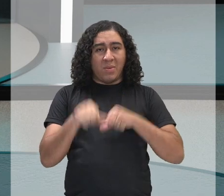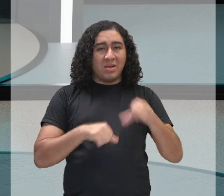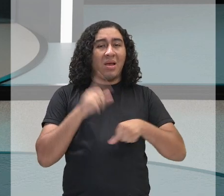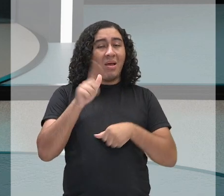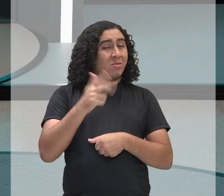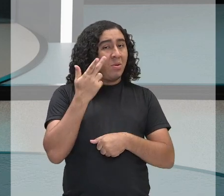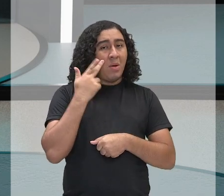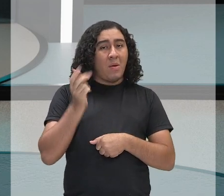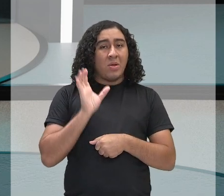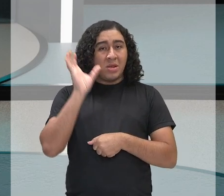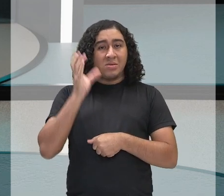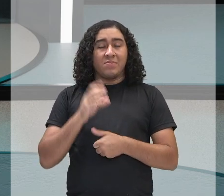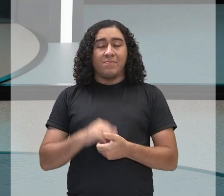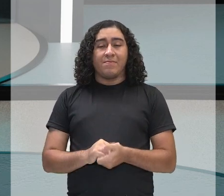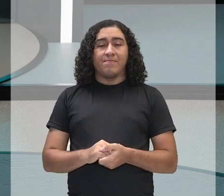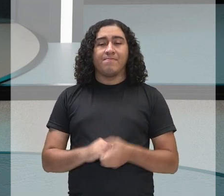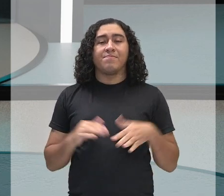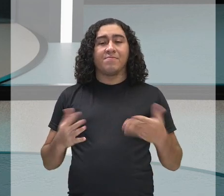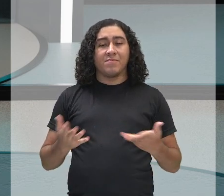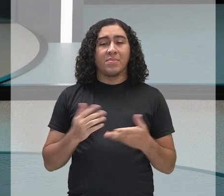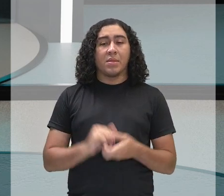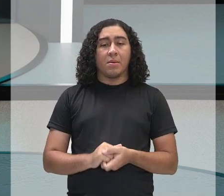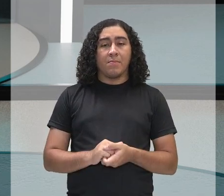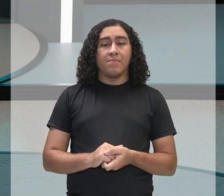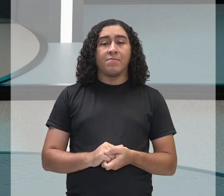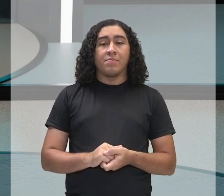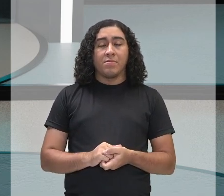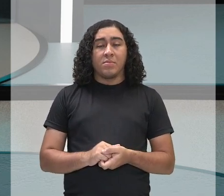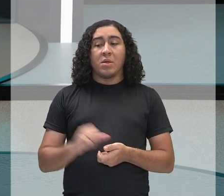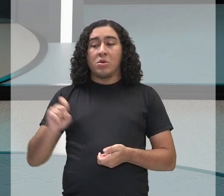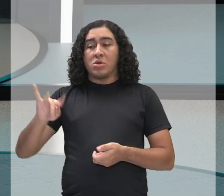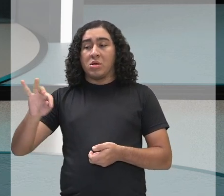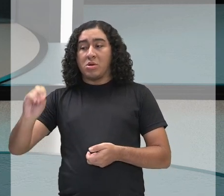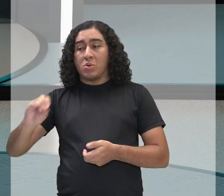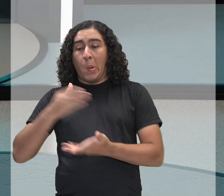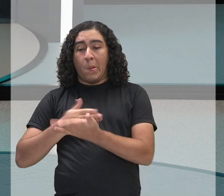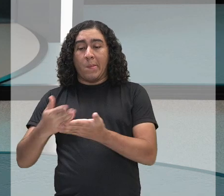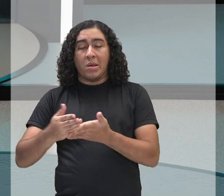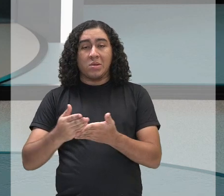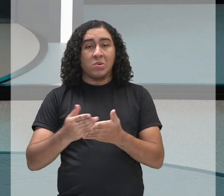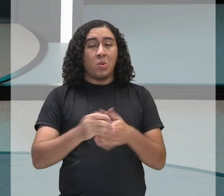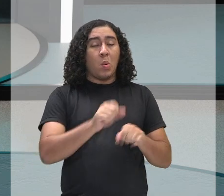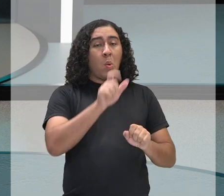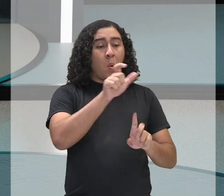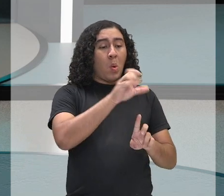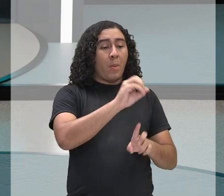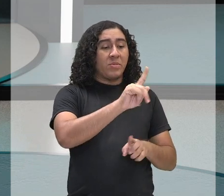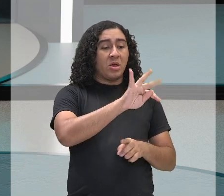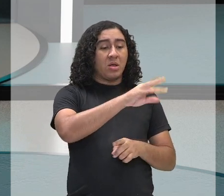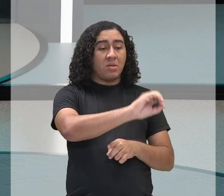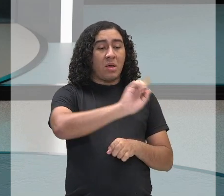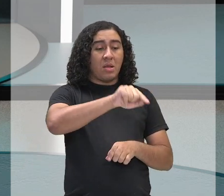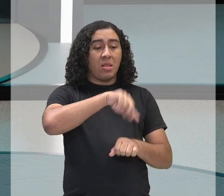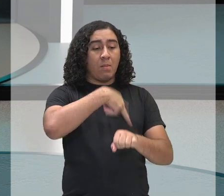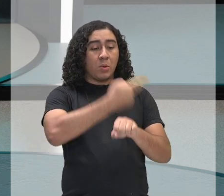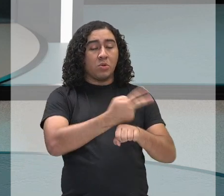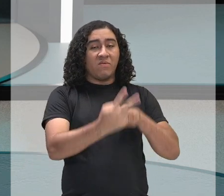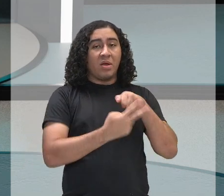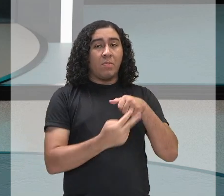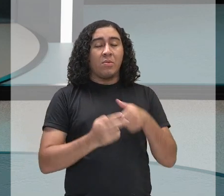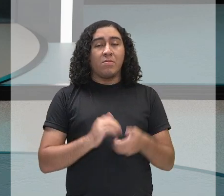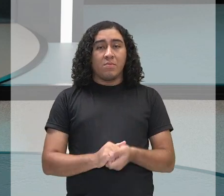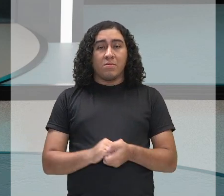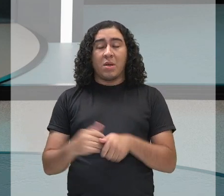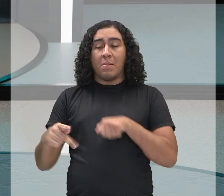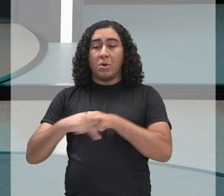comum, tá bom? Então, via de regra, sujeito está no início, o objeto vai estar depois do verbo, tá? Os pronomes podem ser tanto